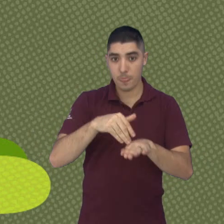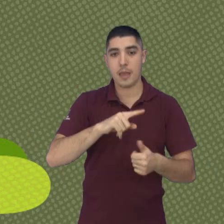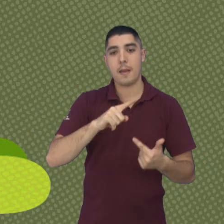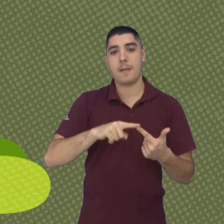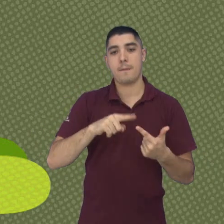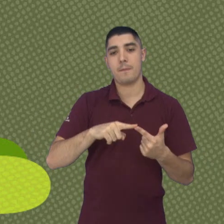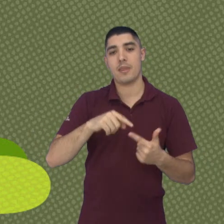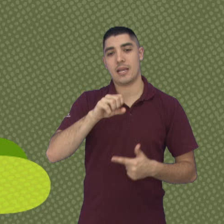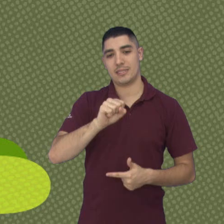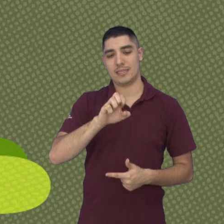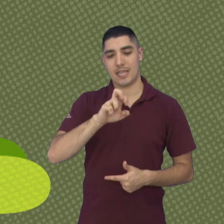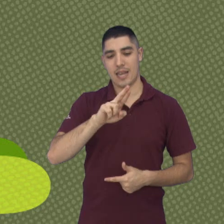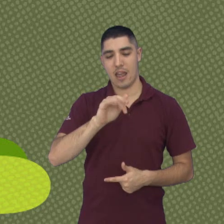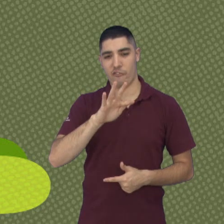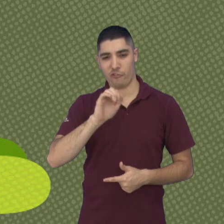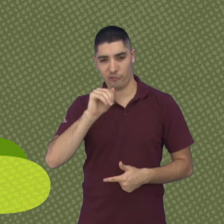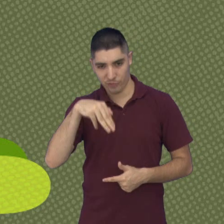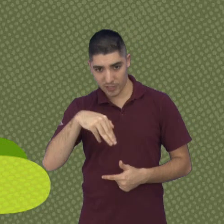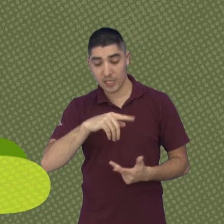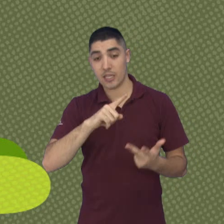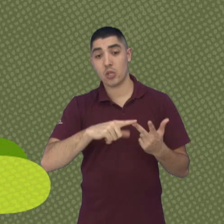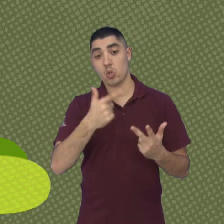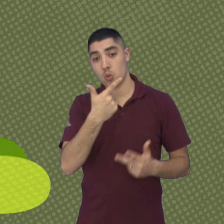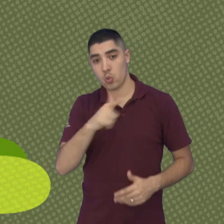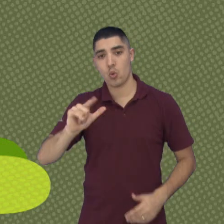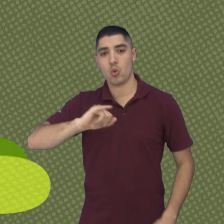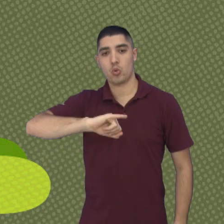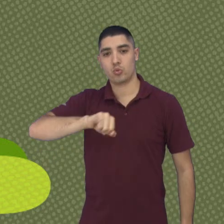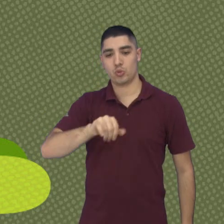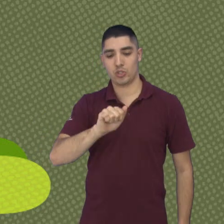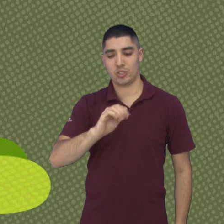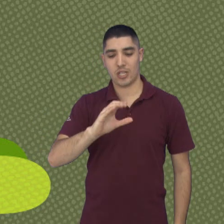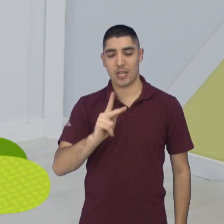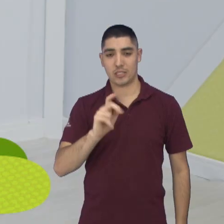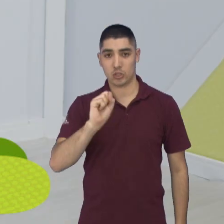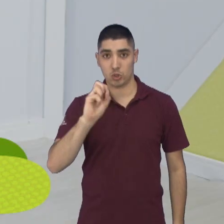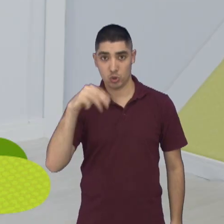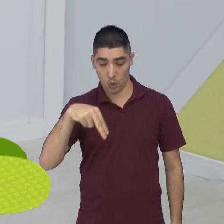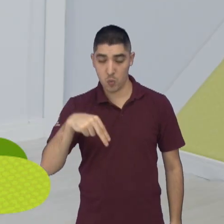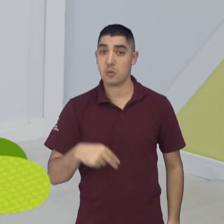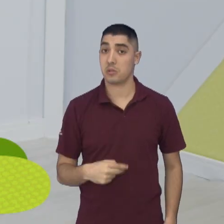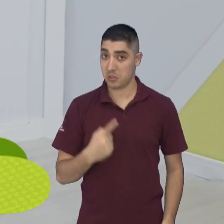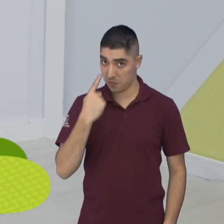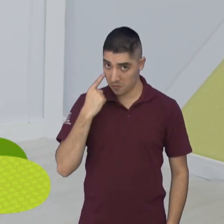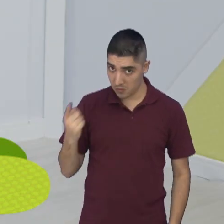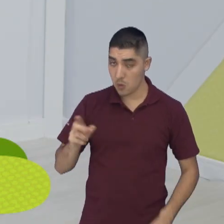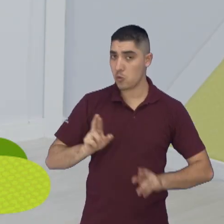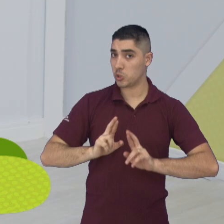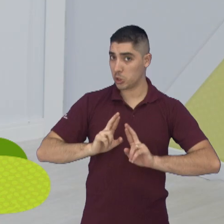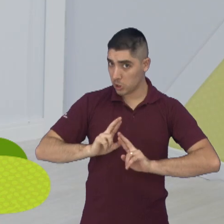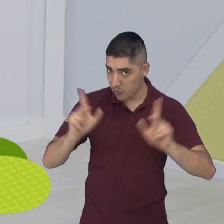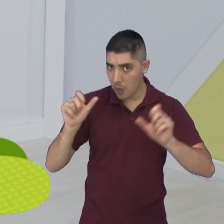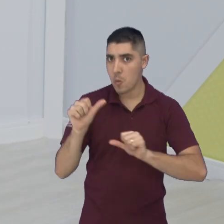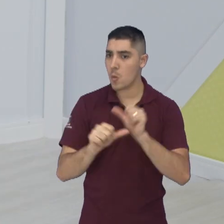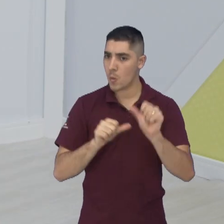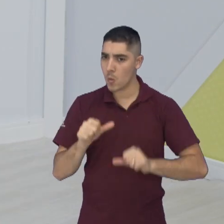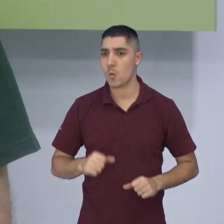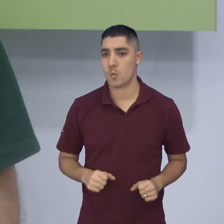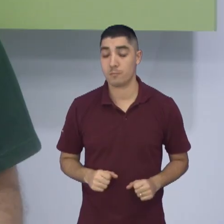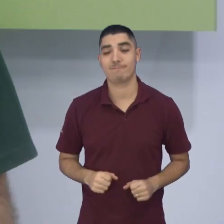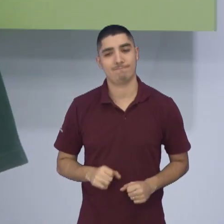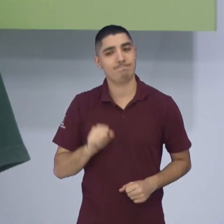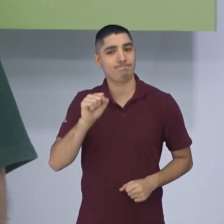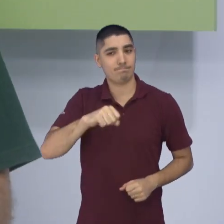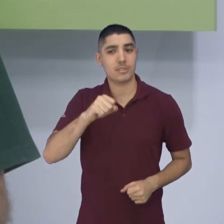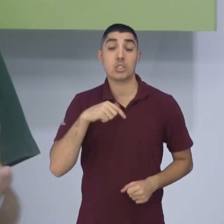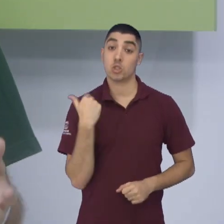Jackson. Essa é a equipe do São José para logo mais contra a equipe do Primavera. Mudou bastante o Ricardo Costa, hein, Brunão? A gente já tinha falado